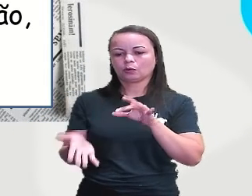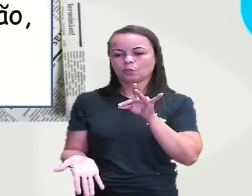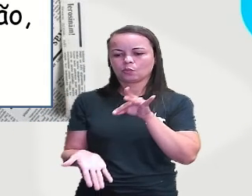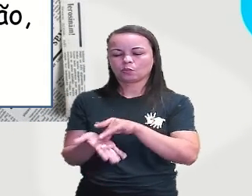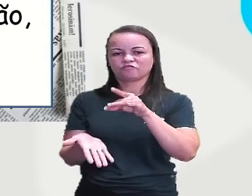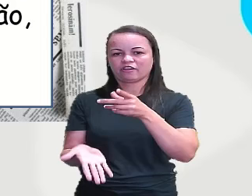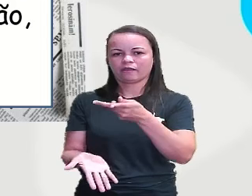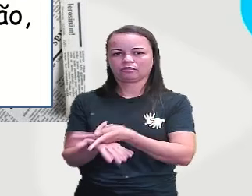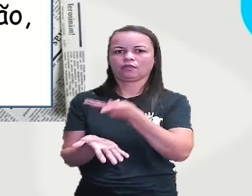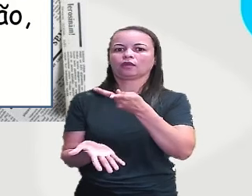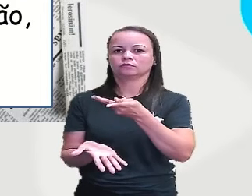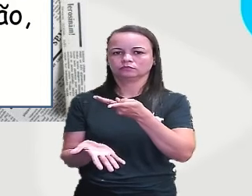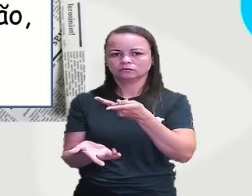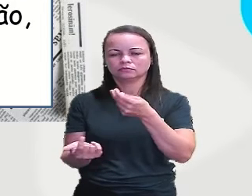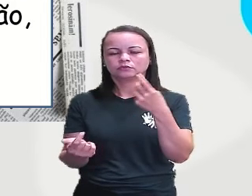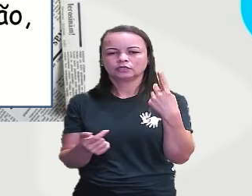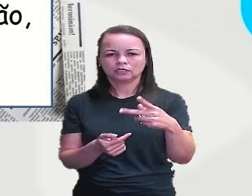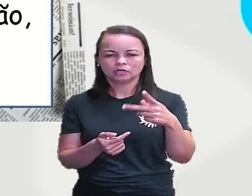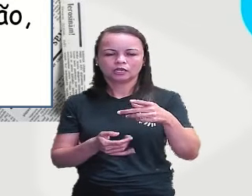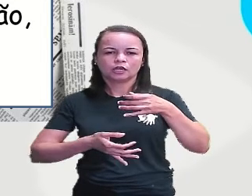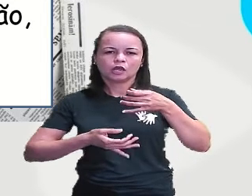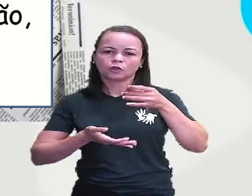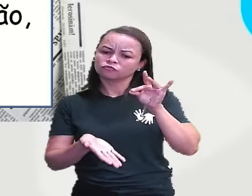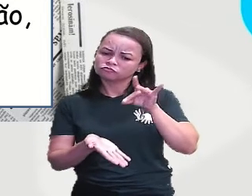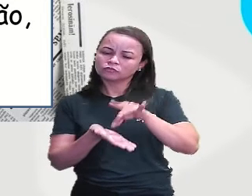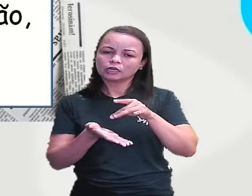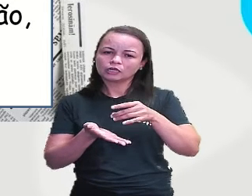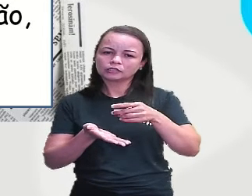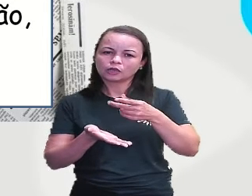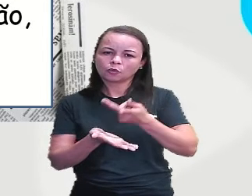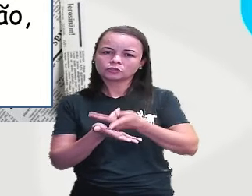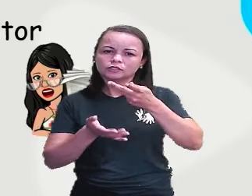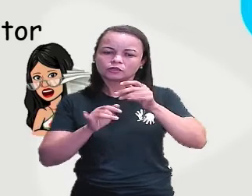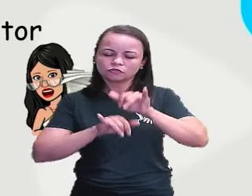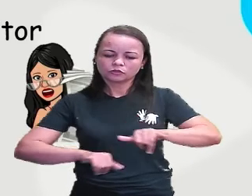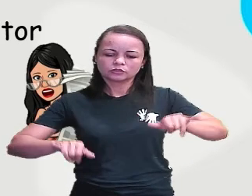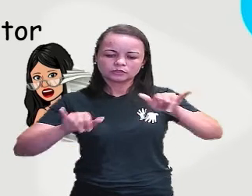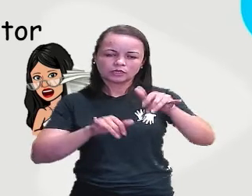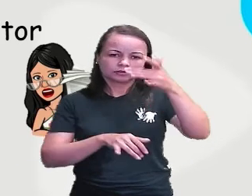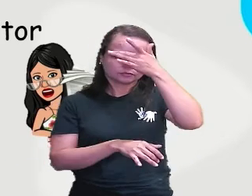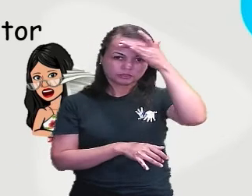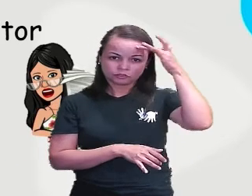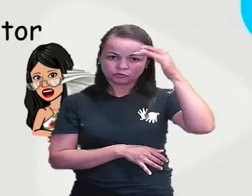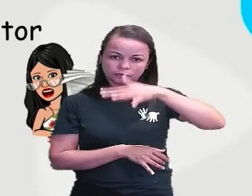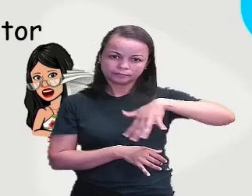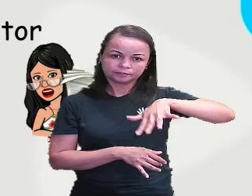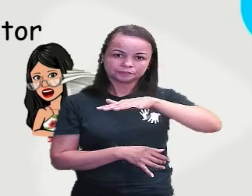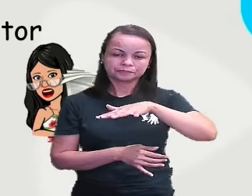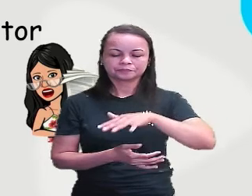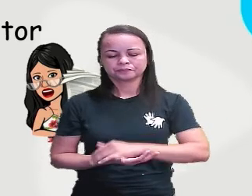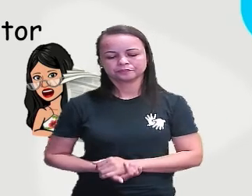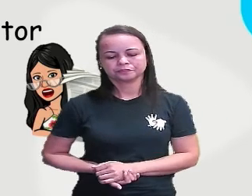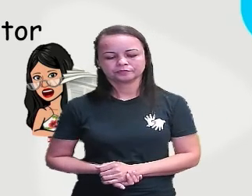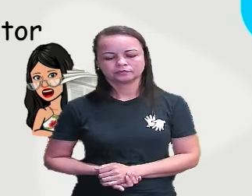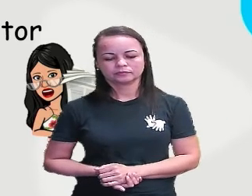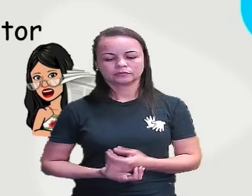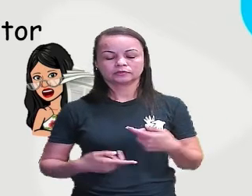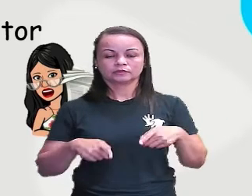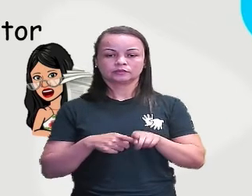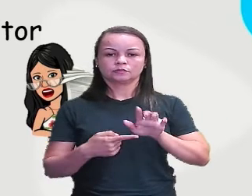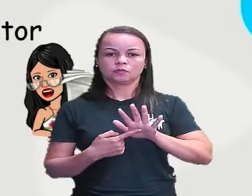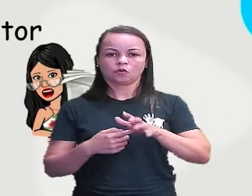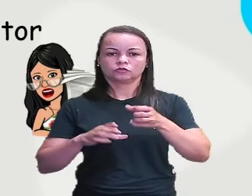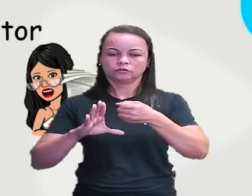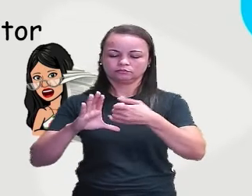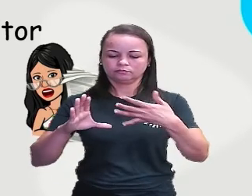foi comprovado e ali foi noticiado para as pessoas. Então, trazemos aqui também algumas